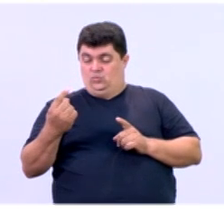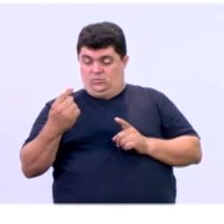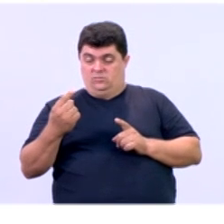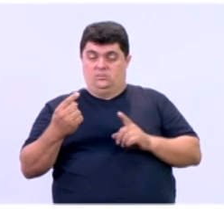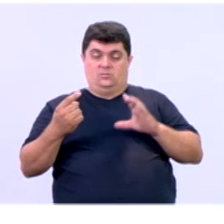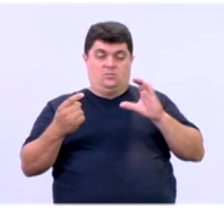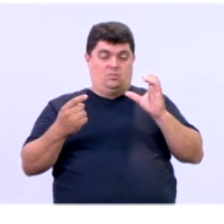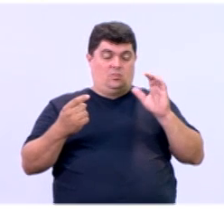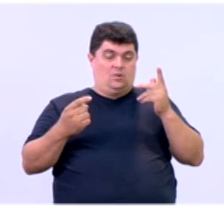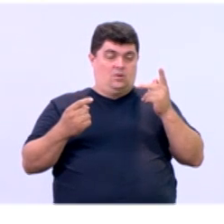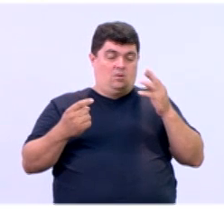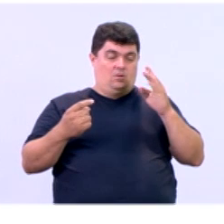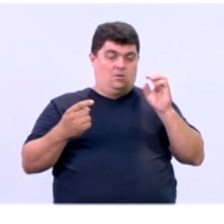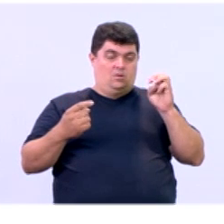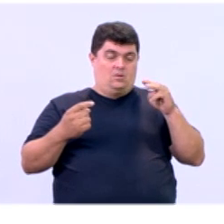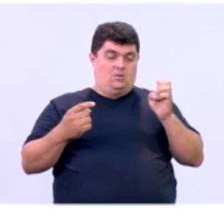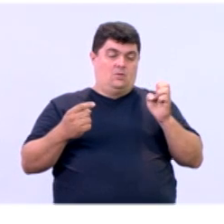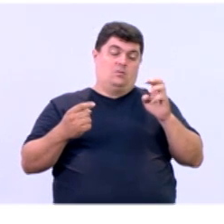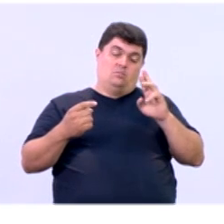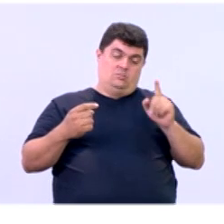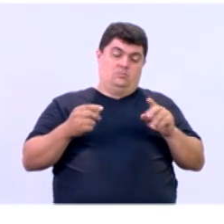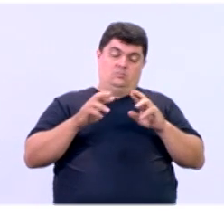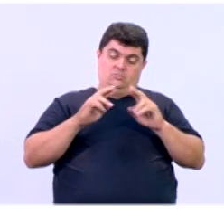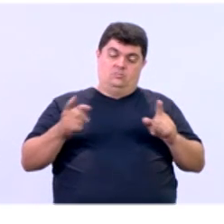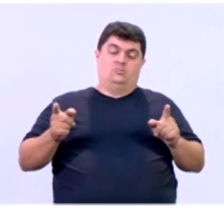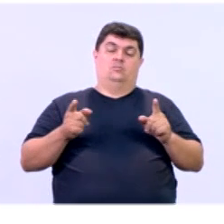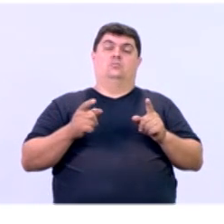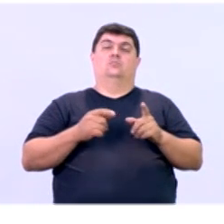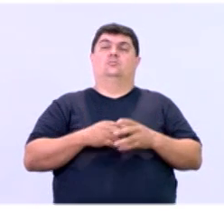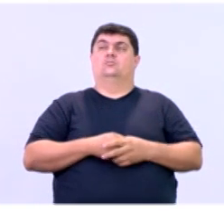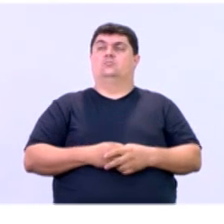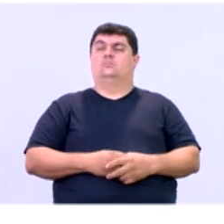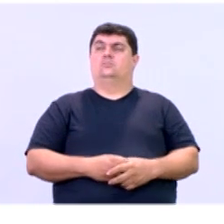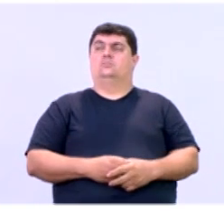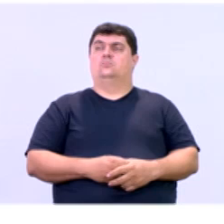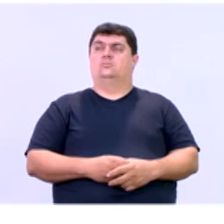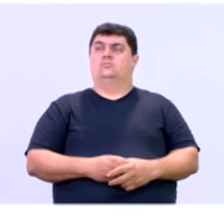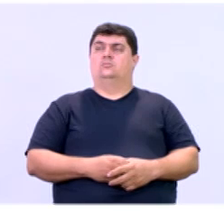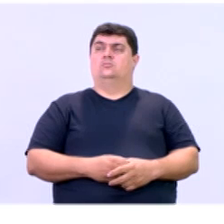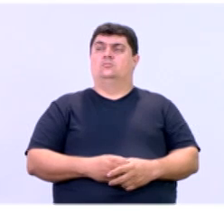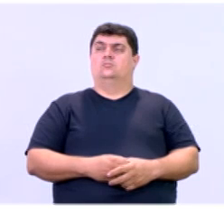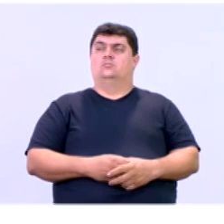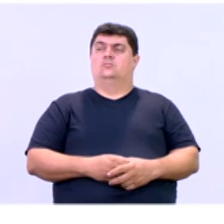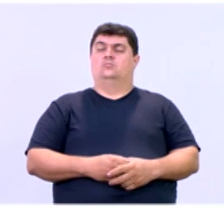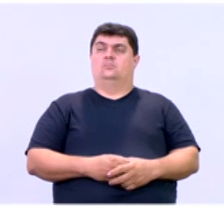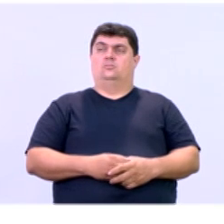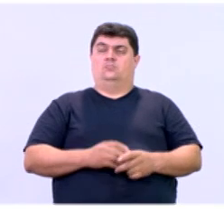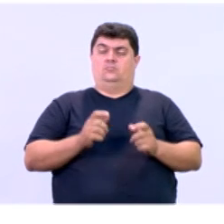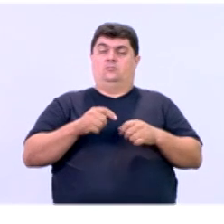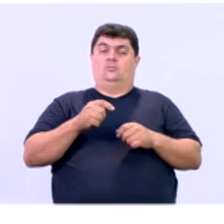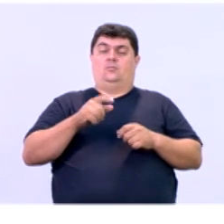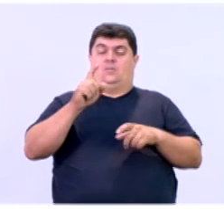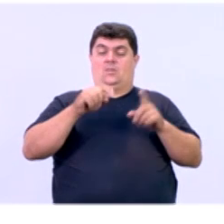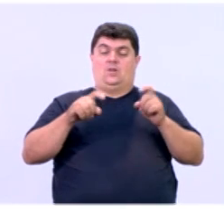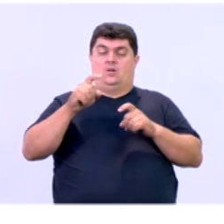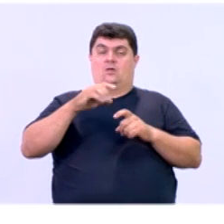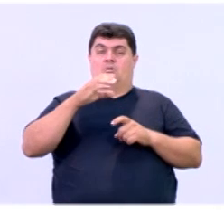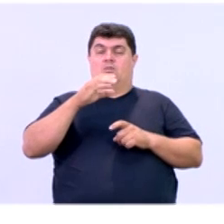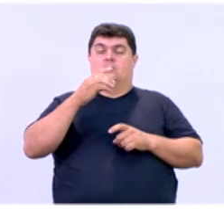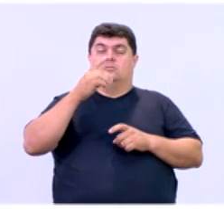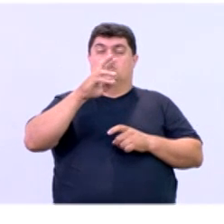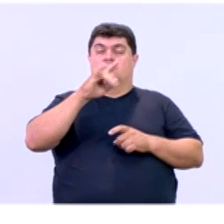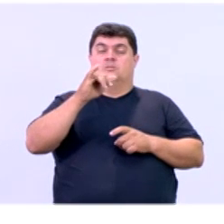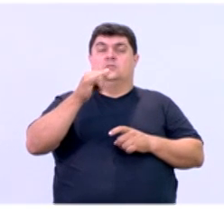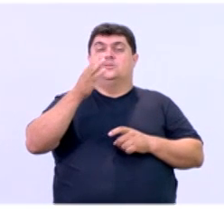apareceu dia, dia, mês, mês, ano, ano, e a possibilidade de um calendário para a gente escolher,